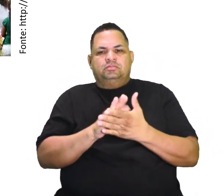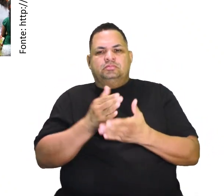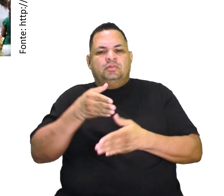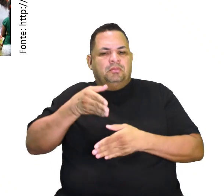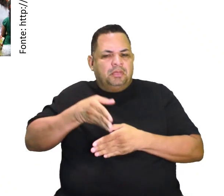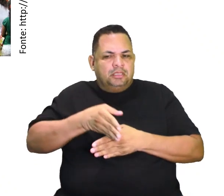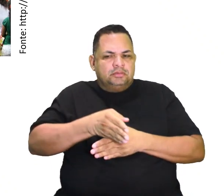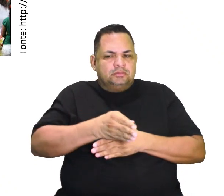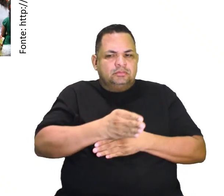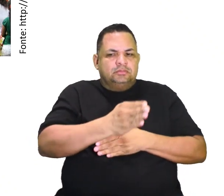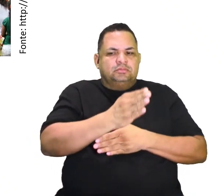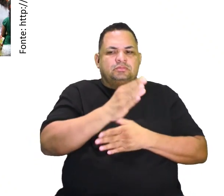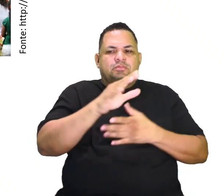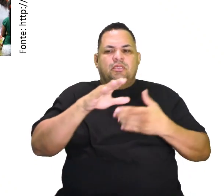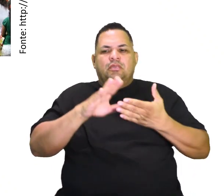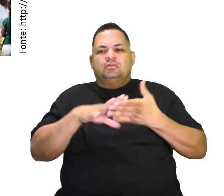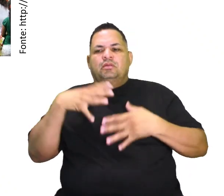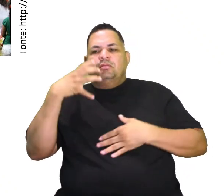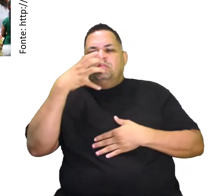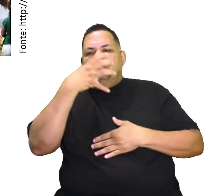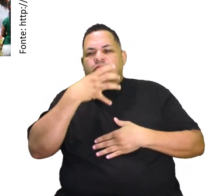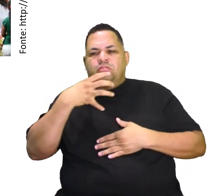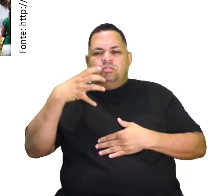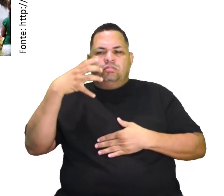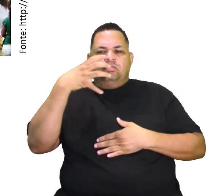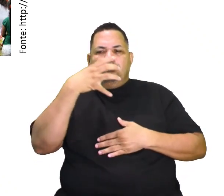as margens, cantando várias